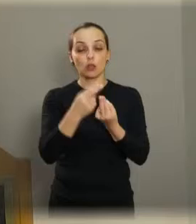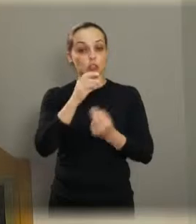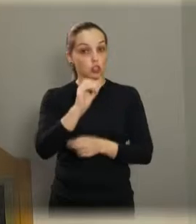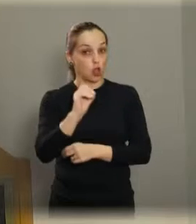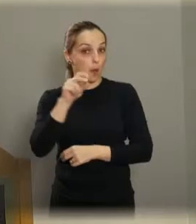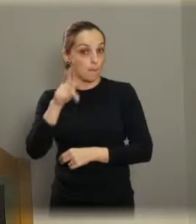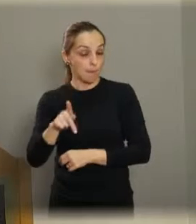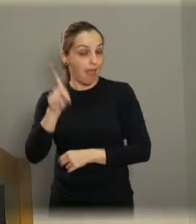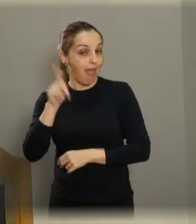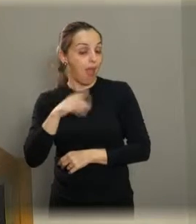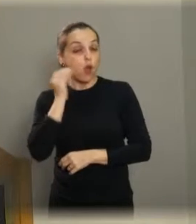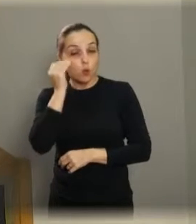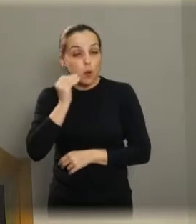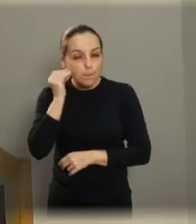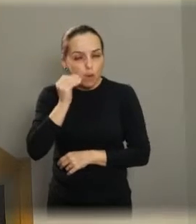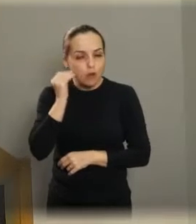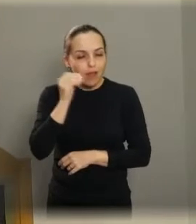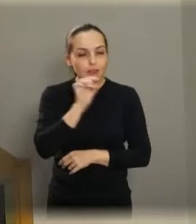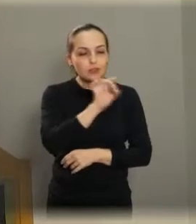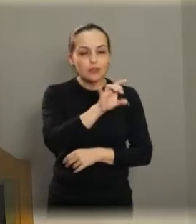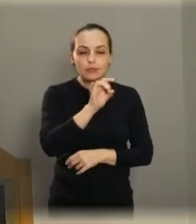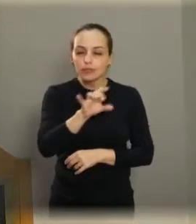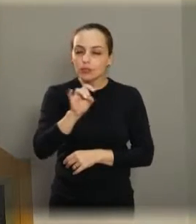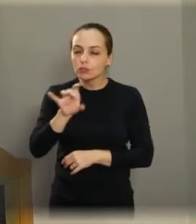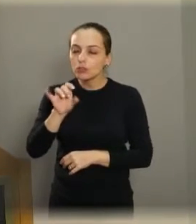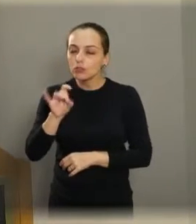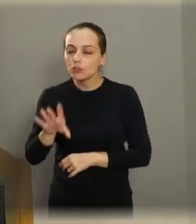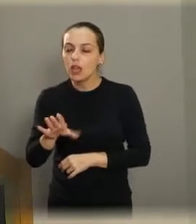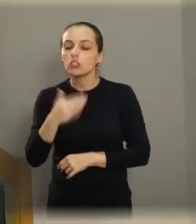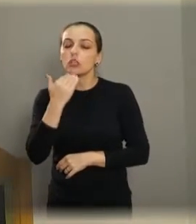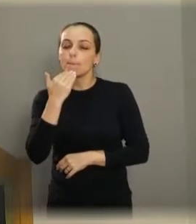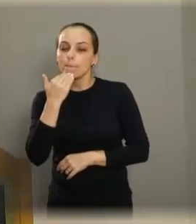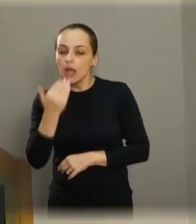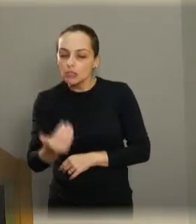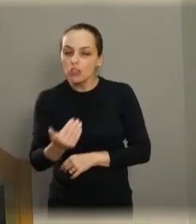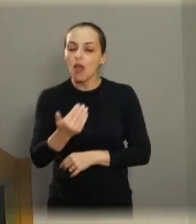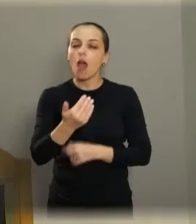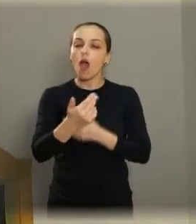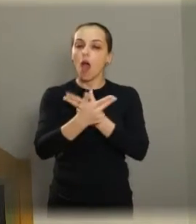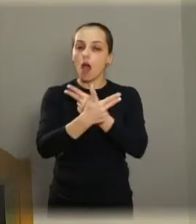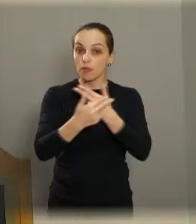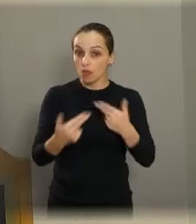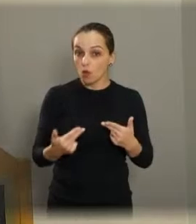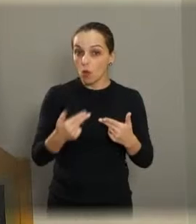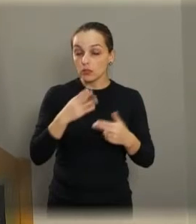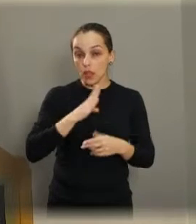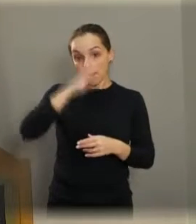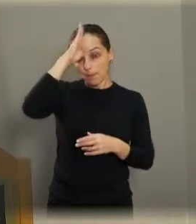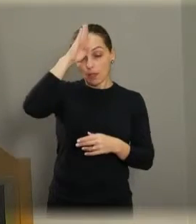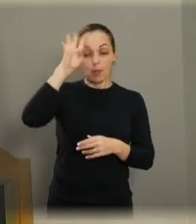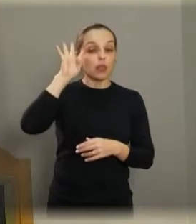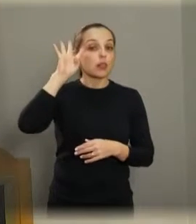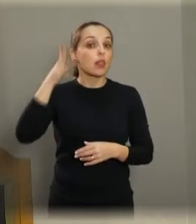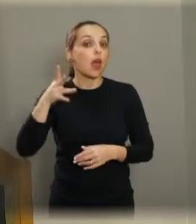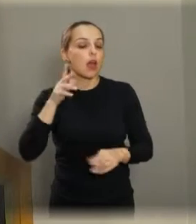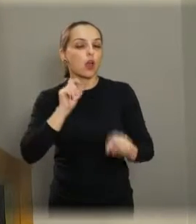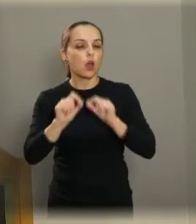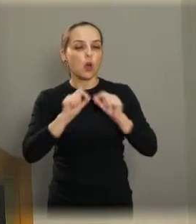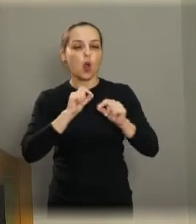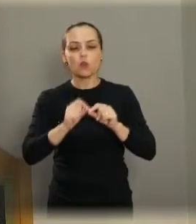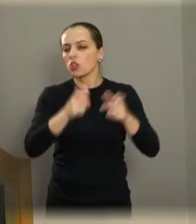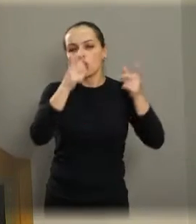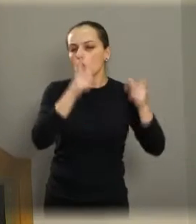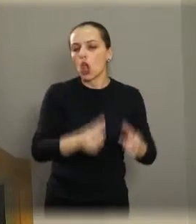orçamento participativo é a oportunidade que vocês têm de levar a demandas e principalmente decidir aonde